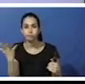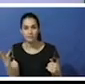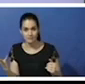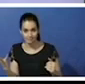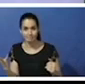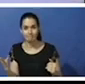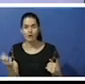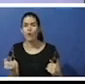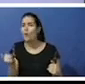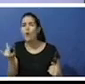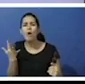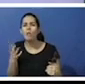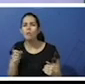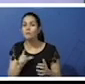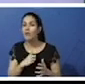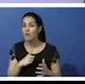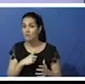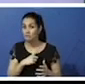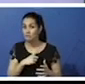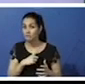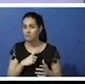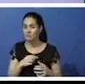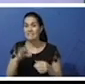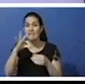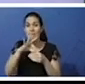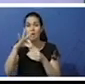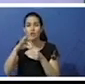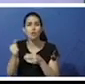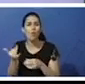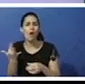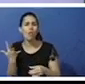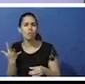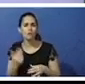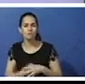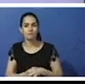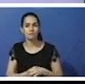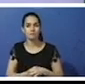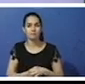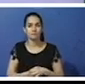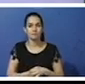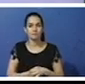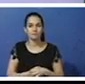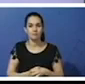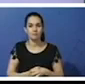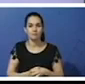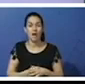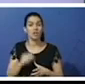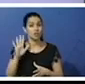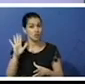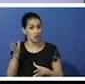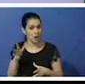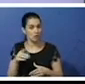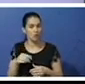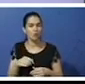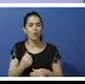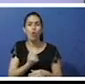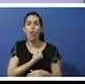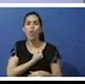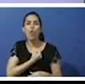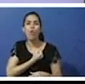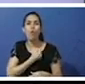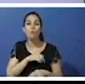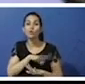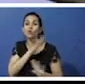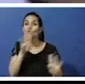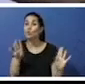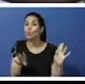tá? Vamos pedir para contar, vamos marcar o número aqui para mim, para eu saber qual é o